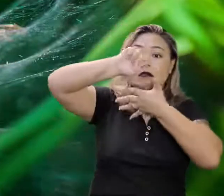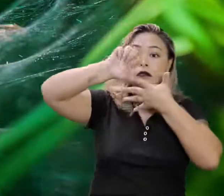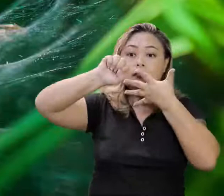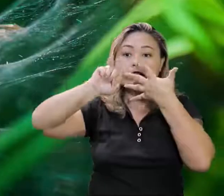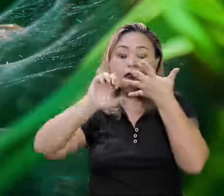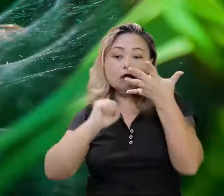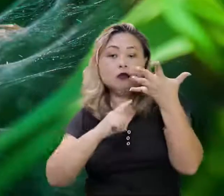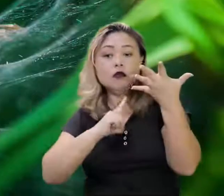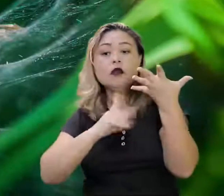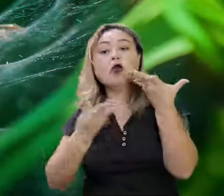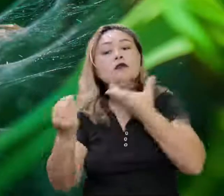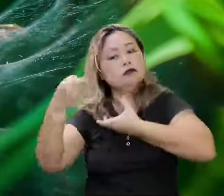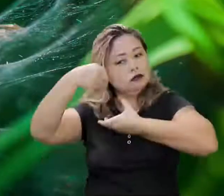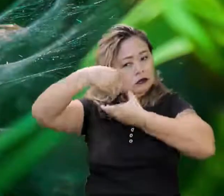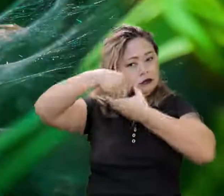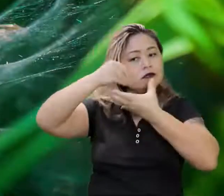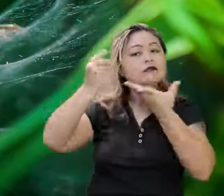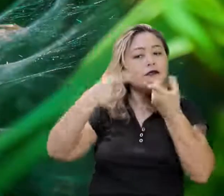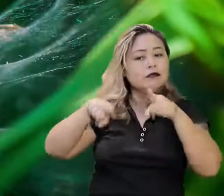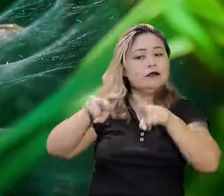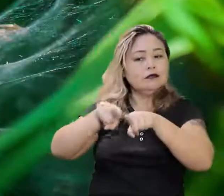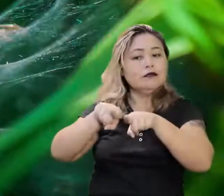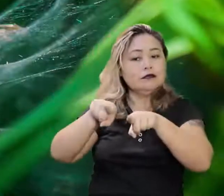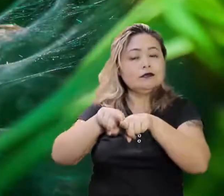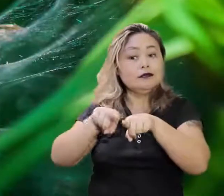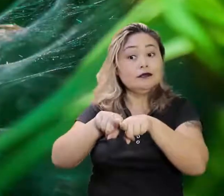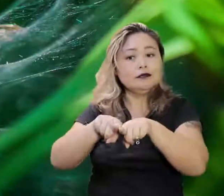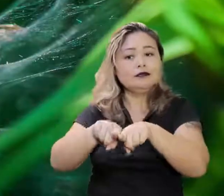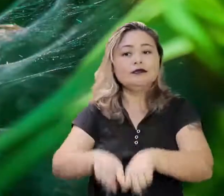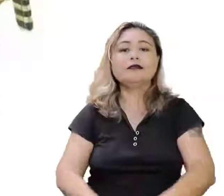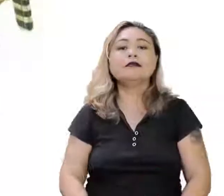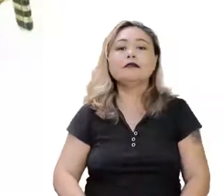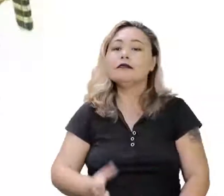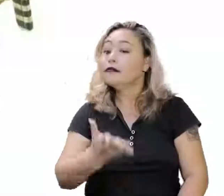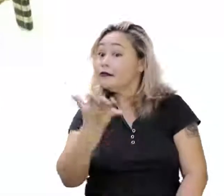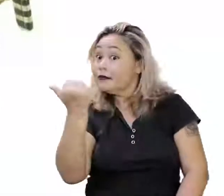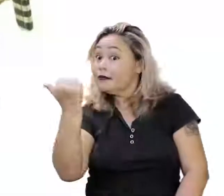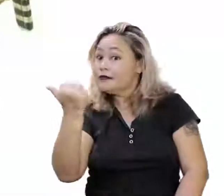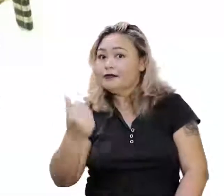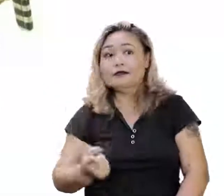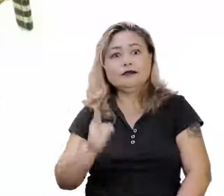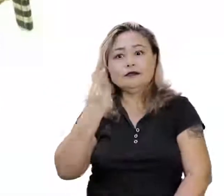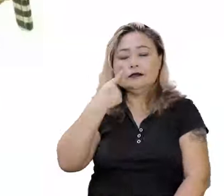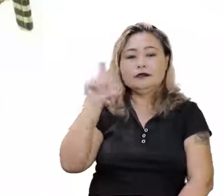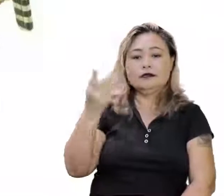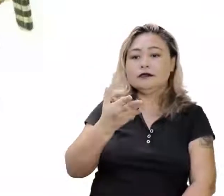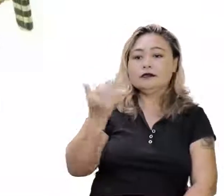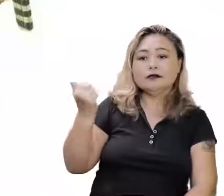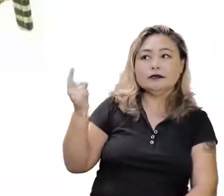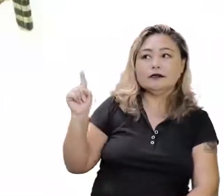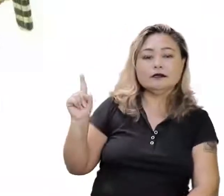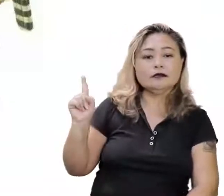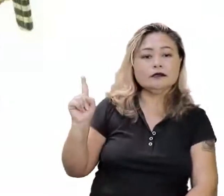alimentar. Nós compomos essa cadeia alimentar também. Vamos lá? Agora pode me tirar.